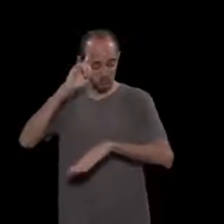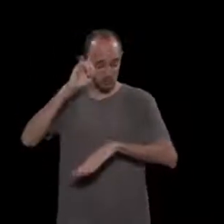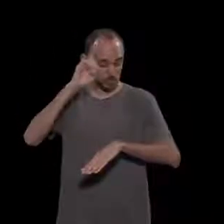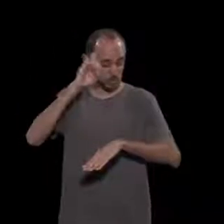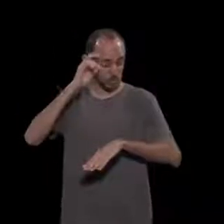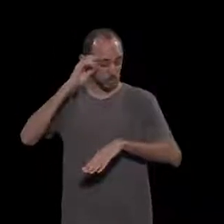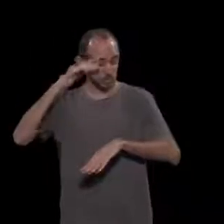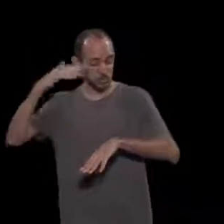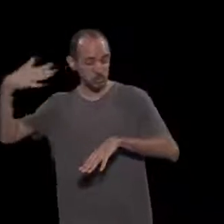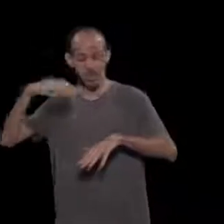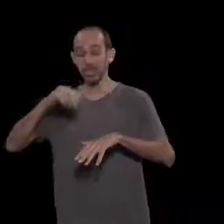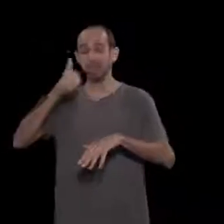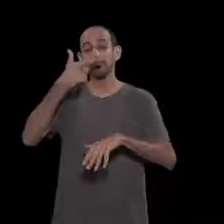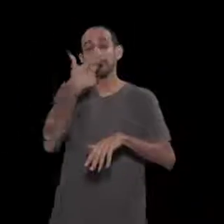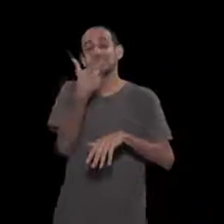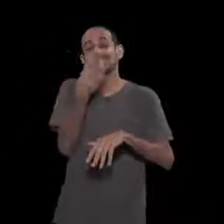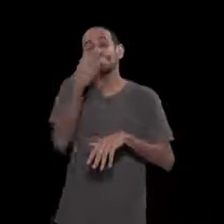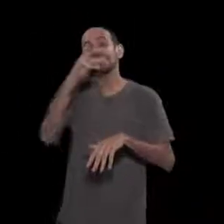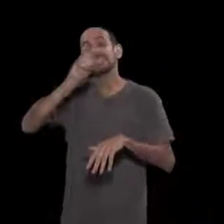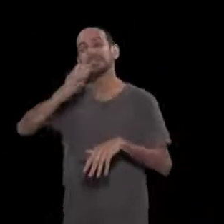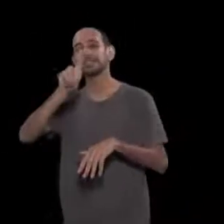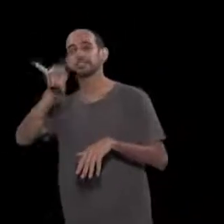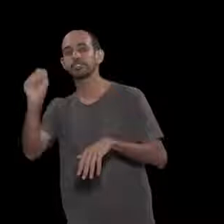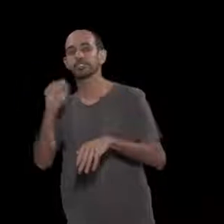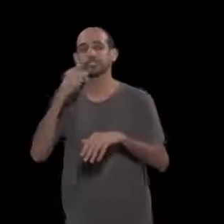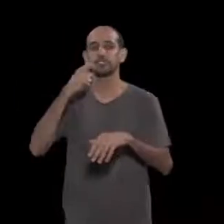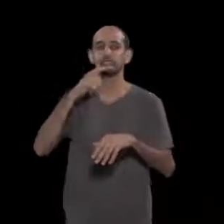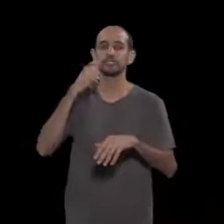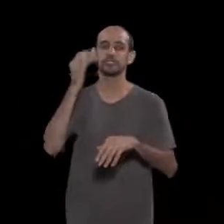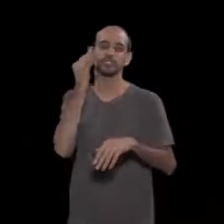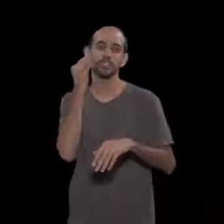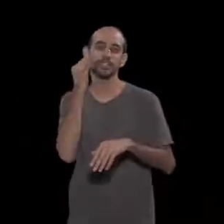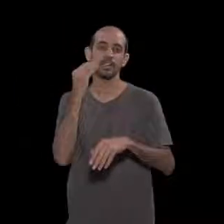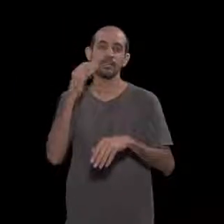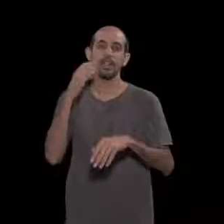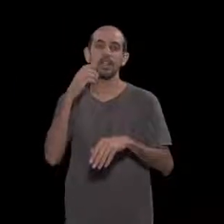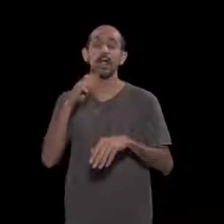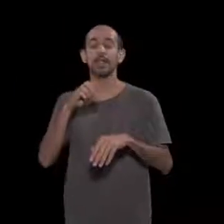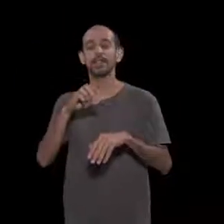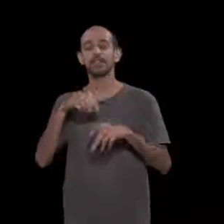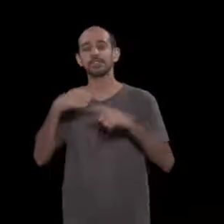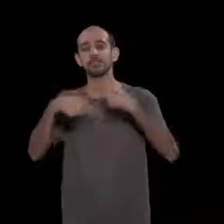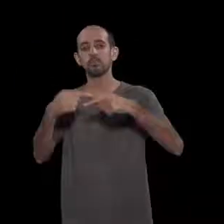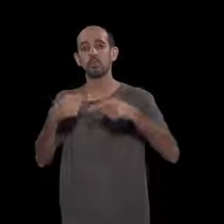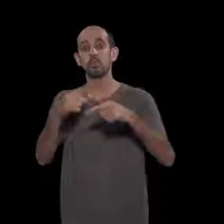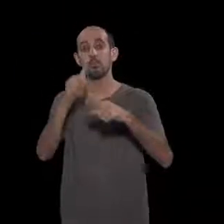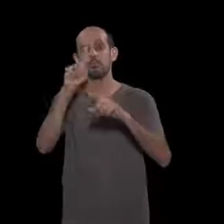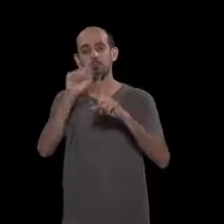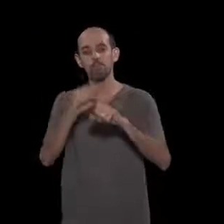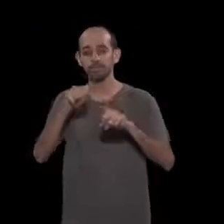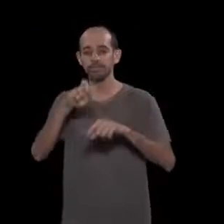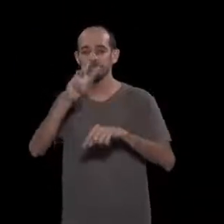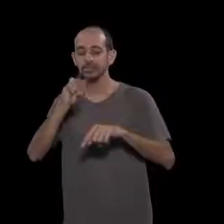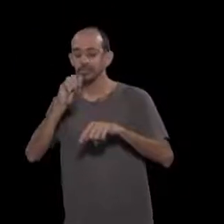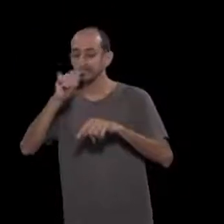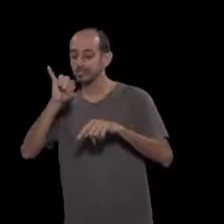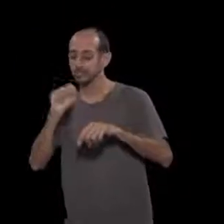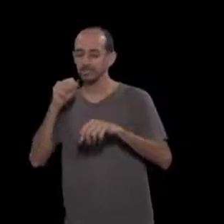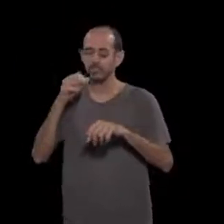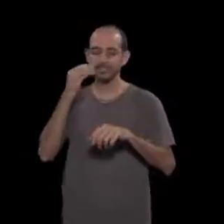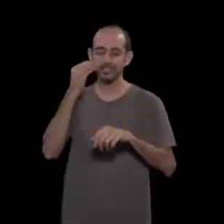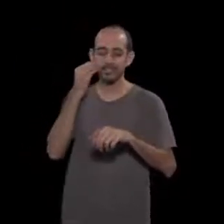2, 3, 4, 5, 10, 20, 30 dias correndo atrás do rabo. No 30º dia, talvez por ter adquirido uma